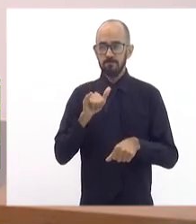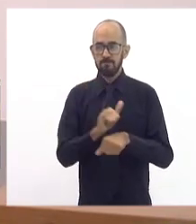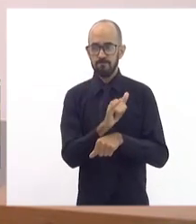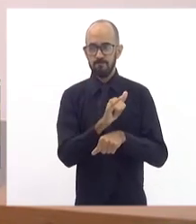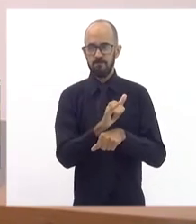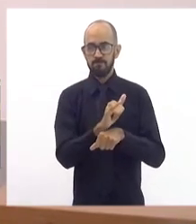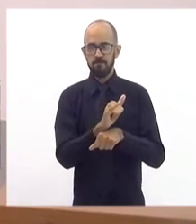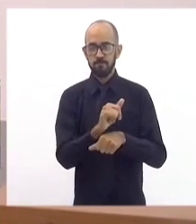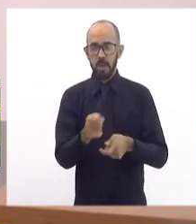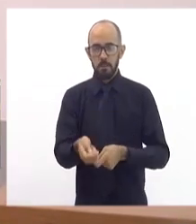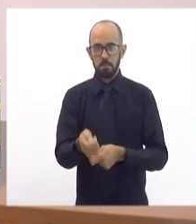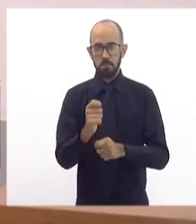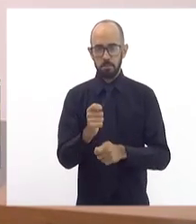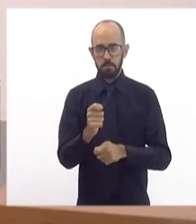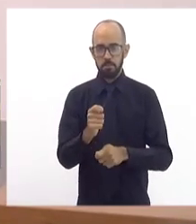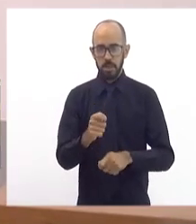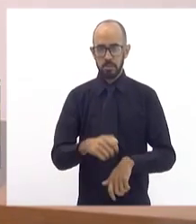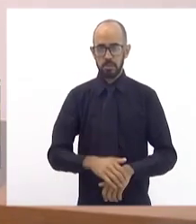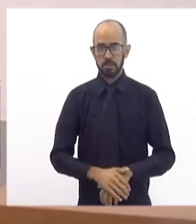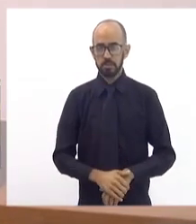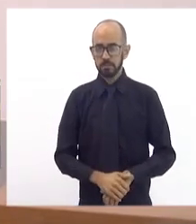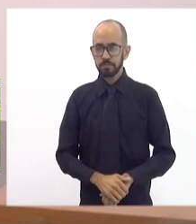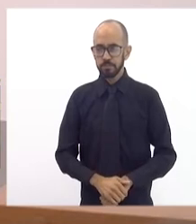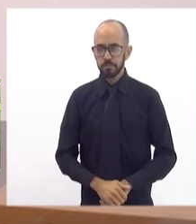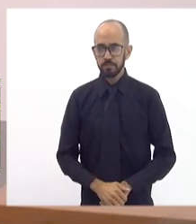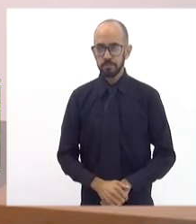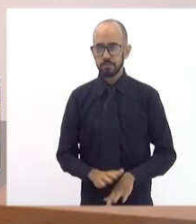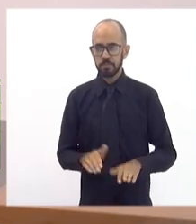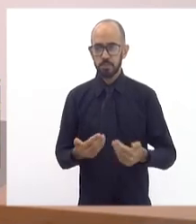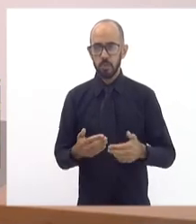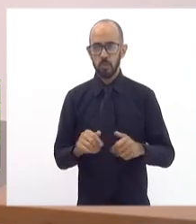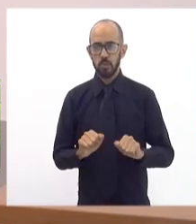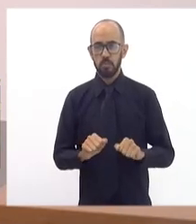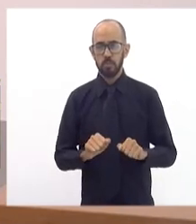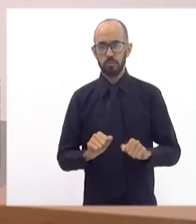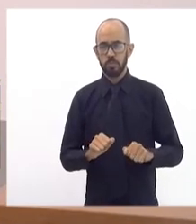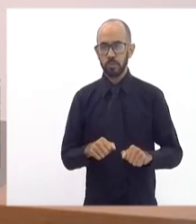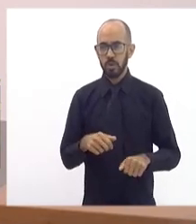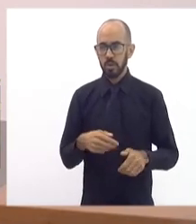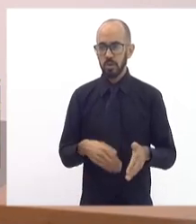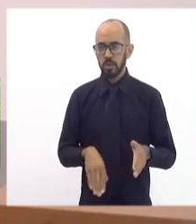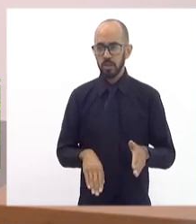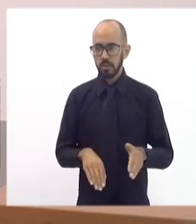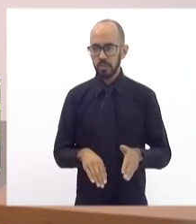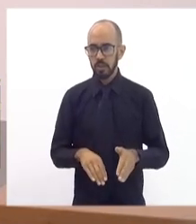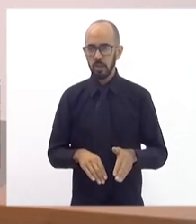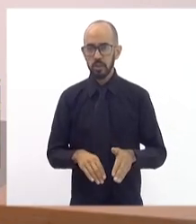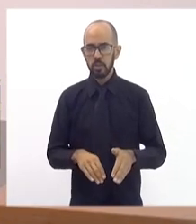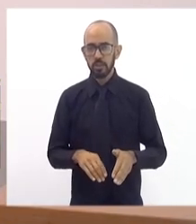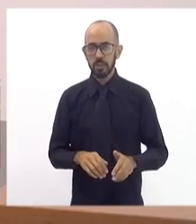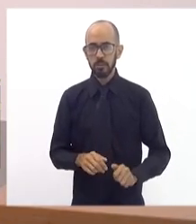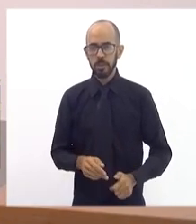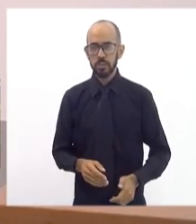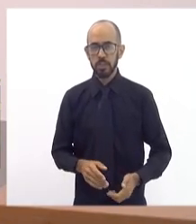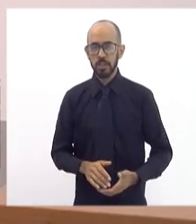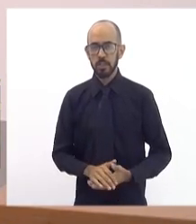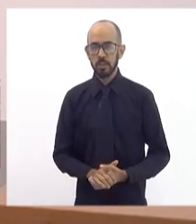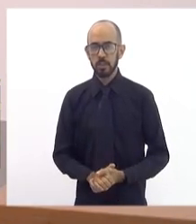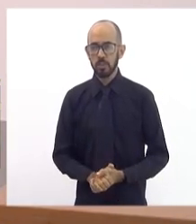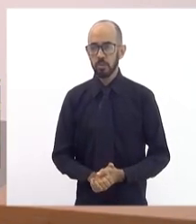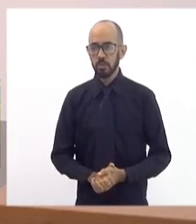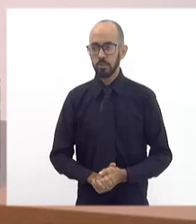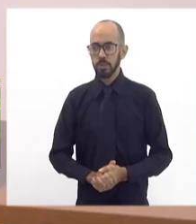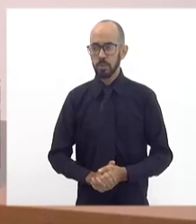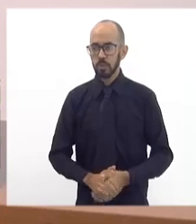artesanal Ah pois é por isso deixa até acacsa enfim e é